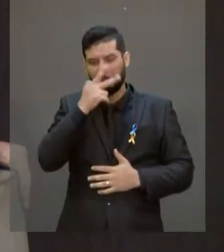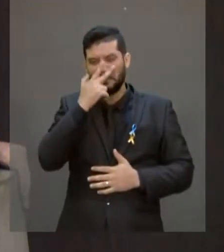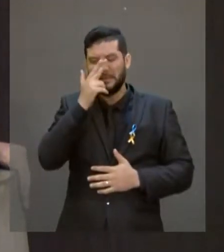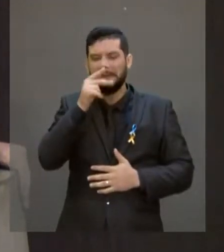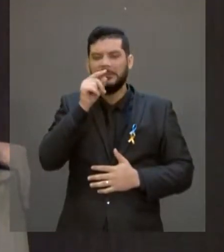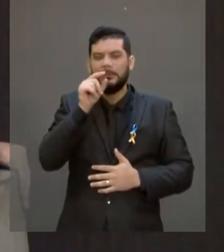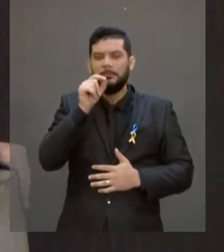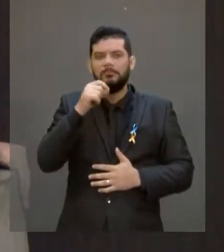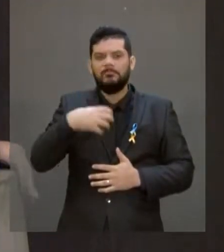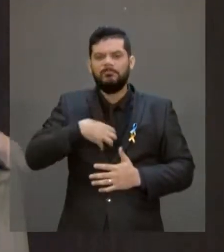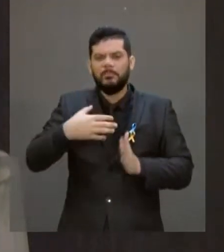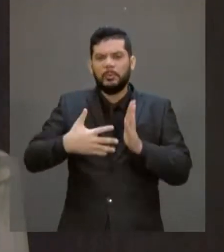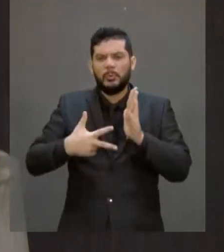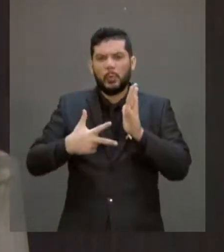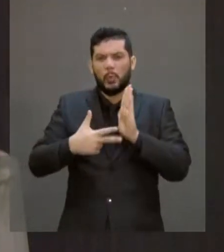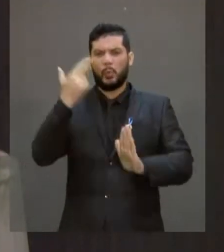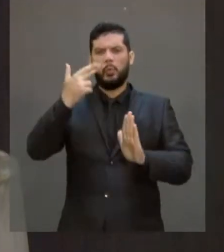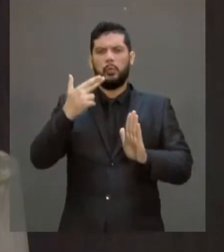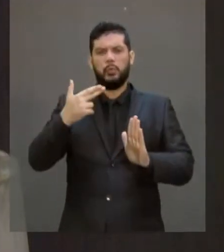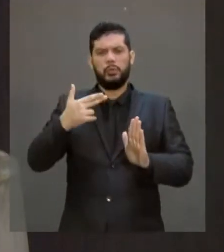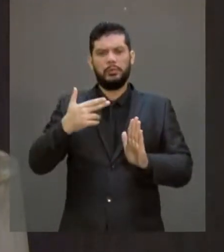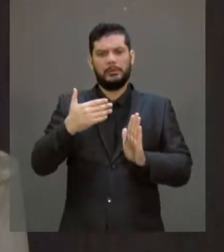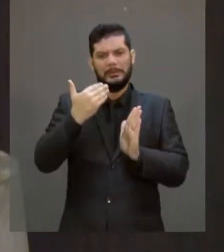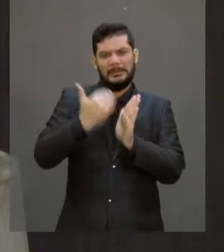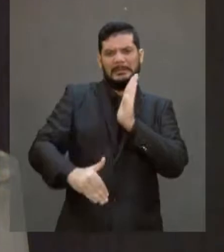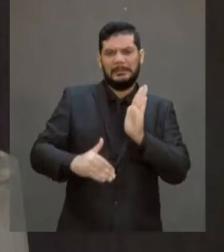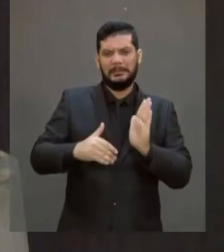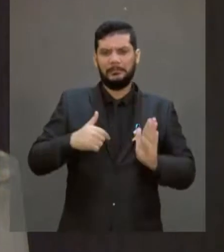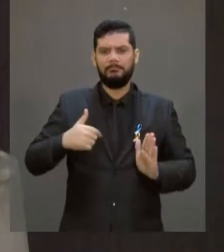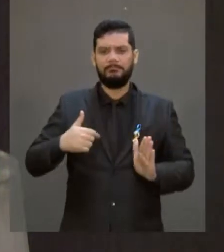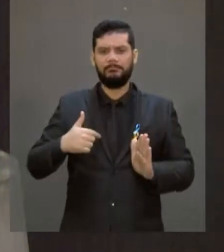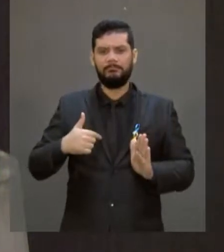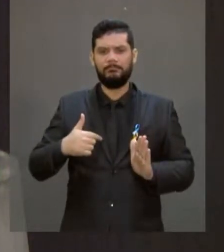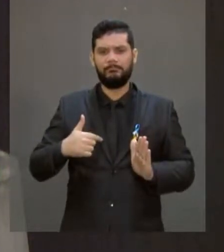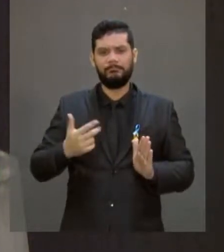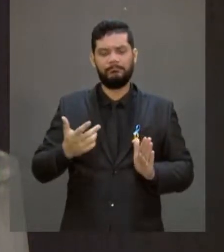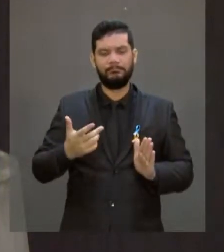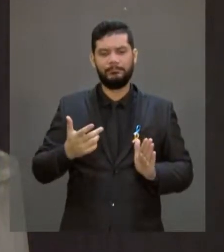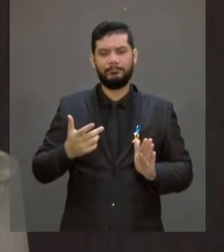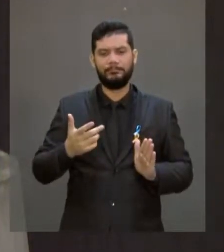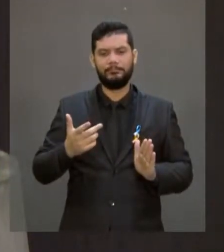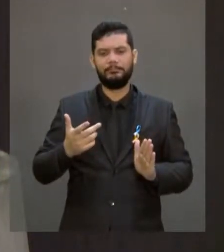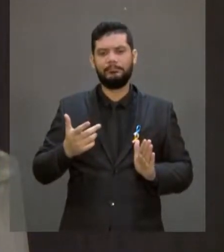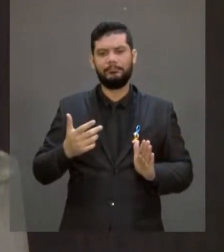que a sociedade humana pode tratar.